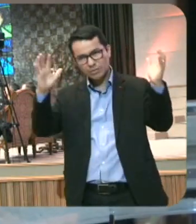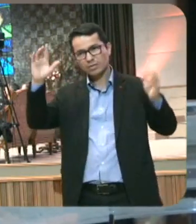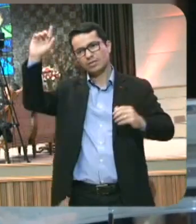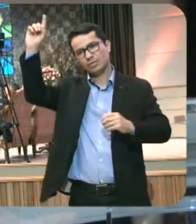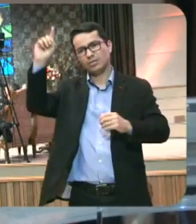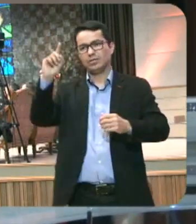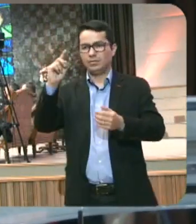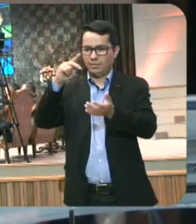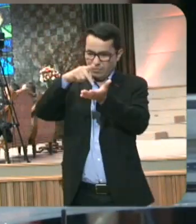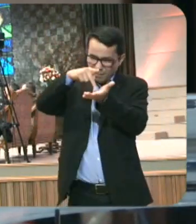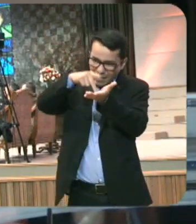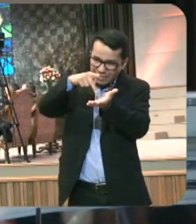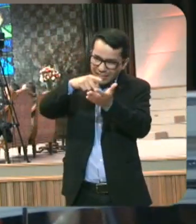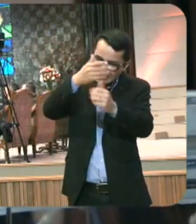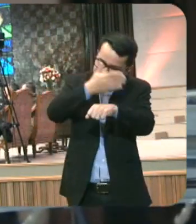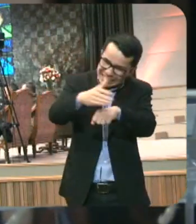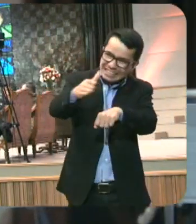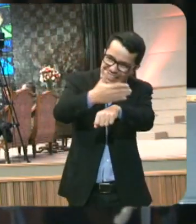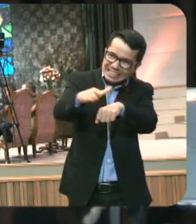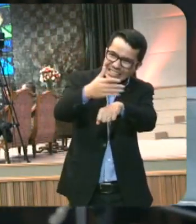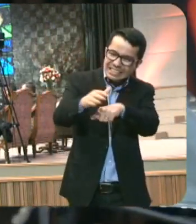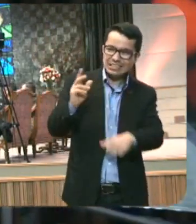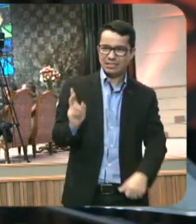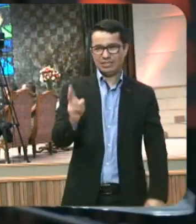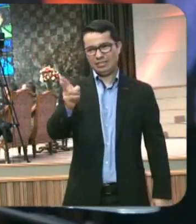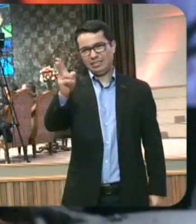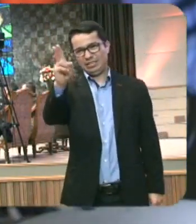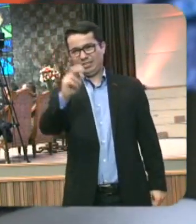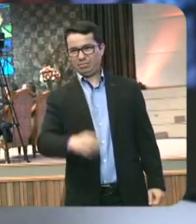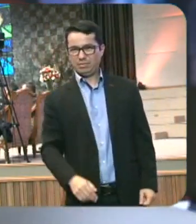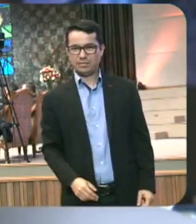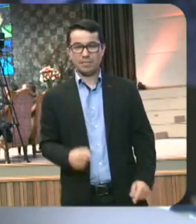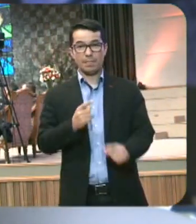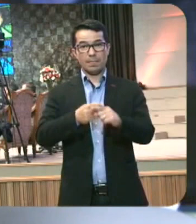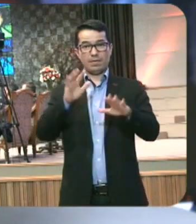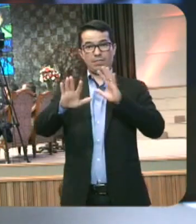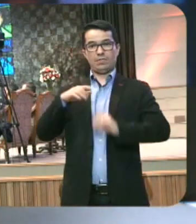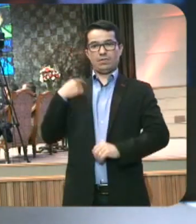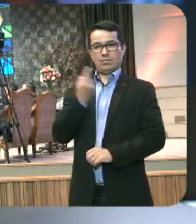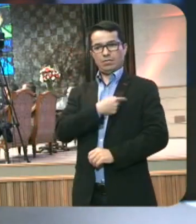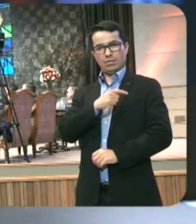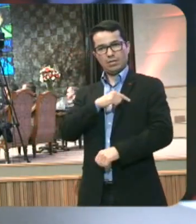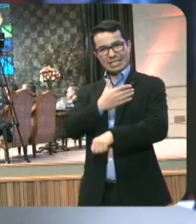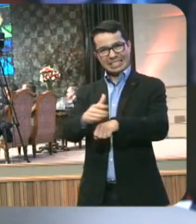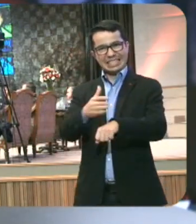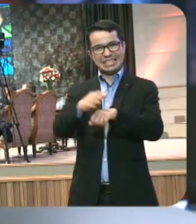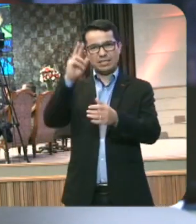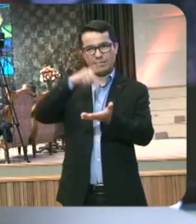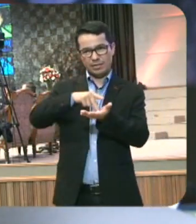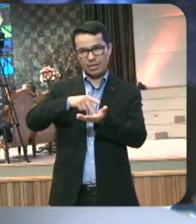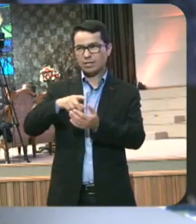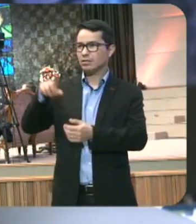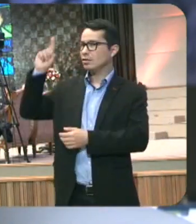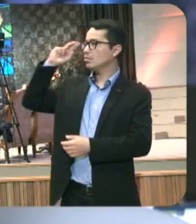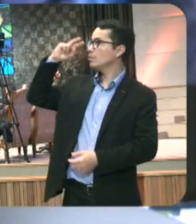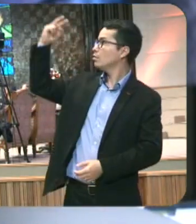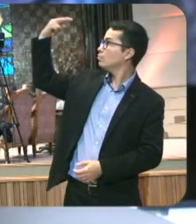Porque vivendo a verdade, mesmo com prejuízo, nós somos honrados por